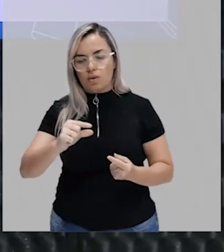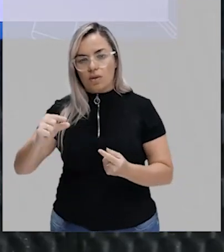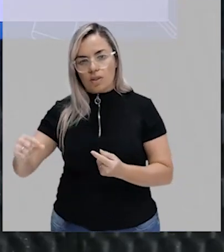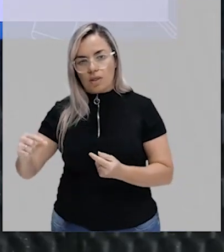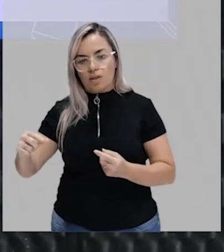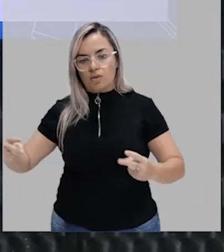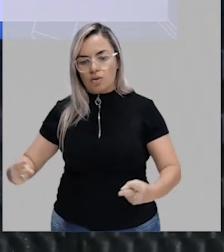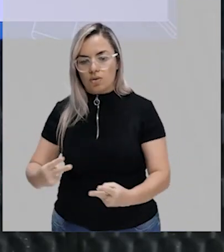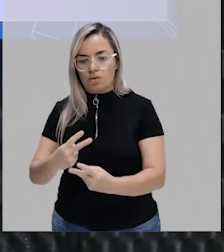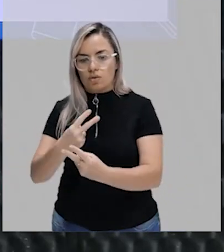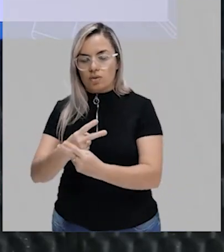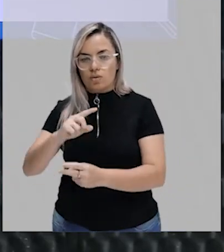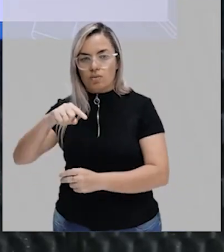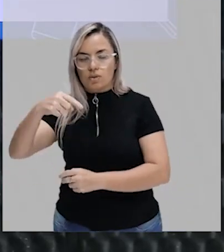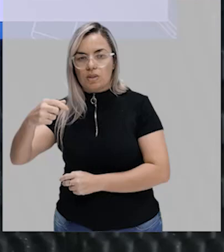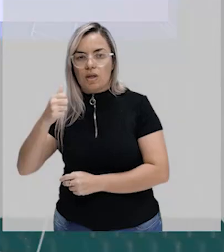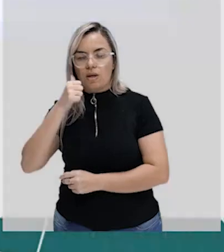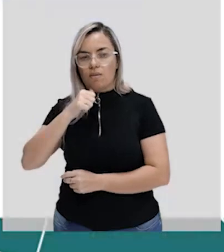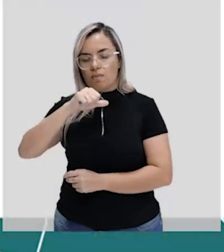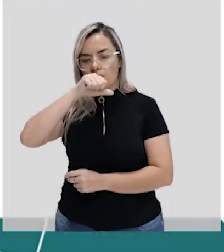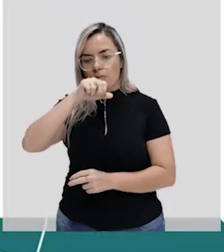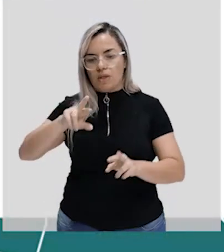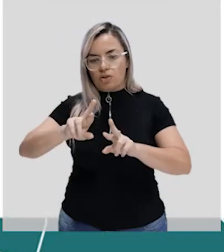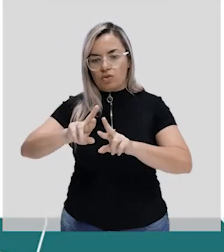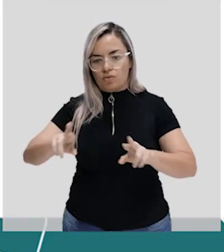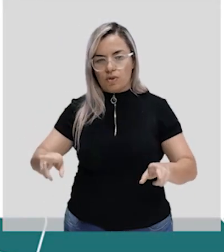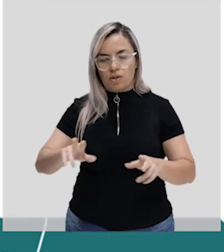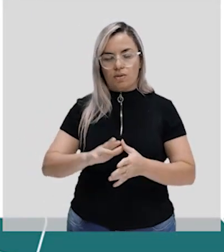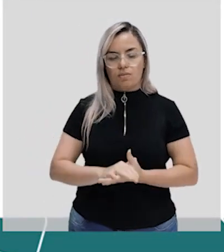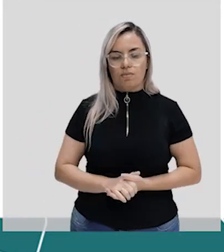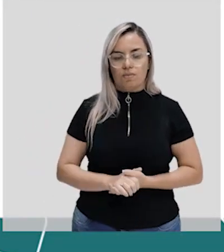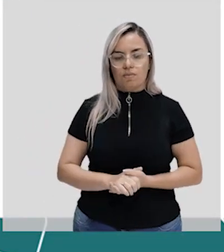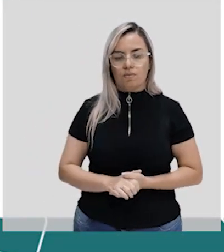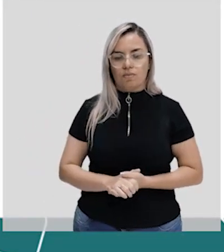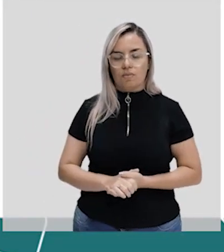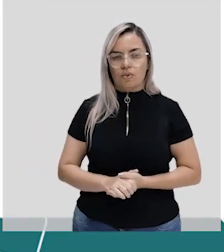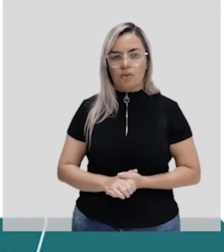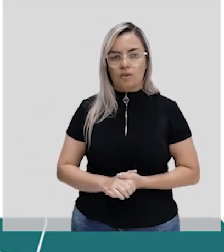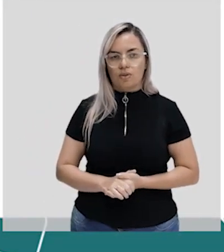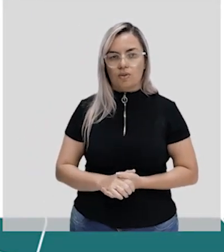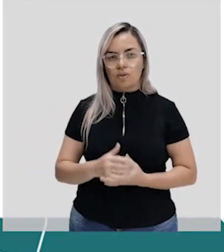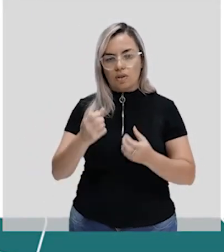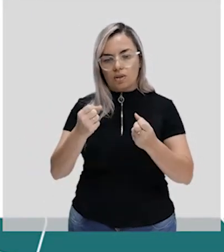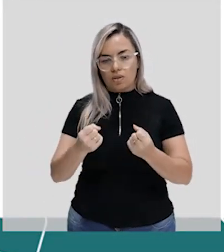É diferente disso aqui, tá? Então, pessoal, tanto as mutações